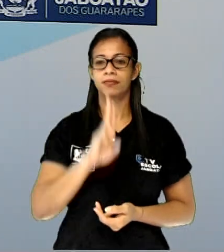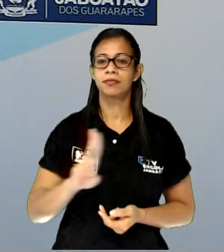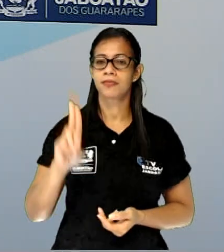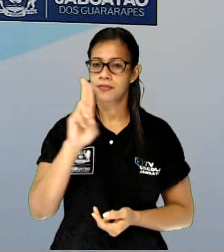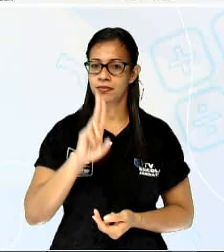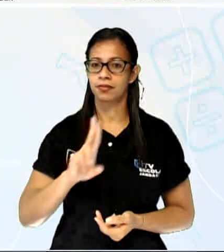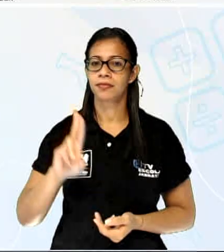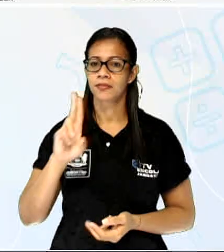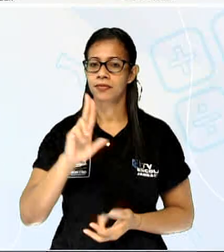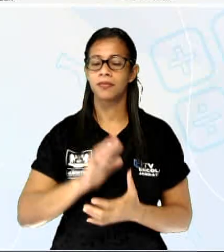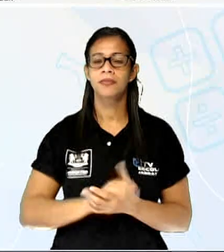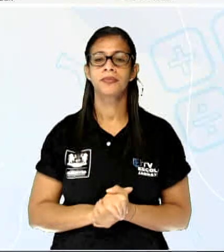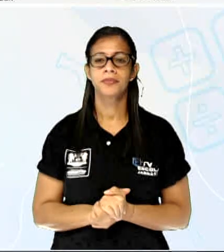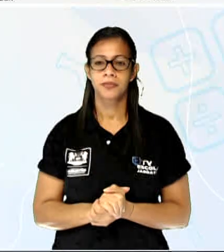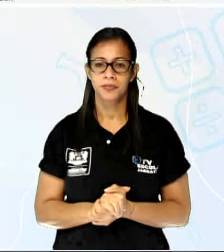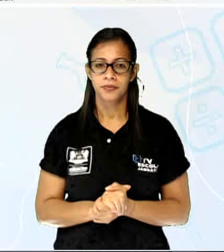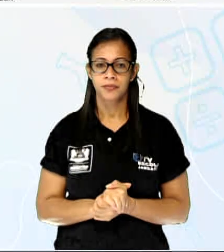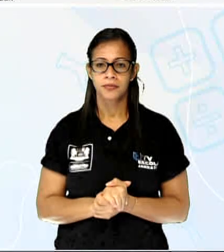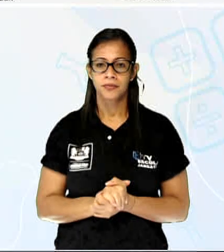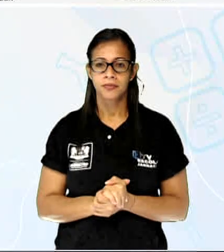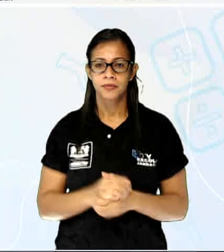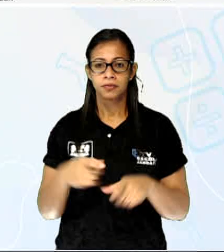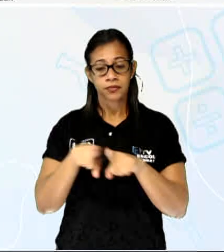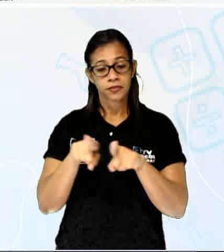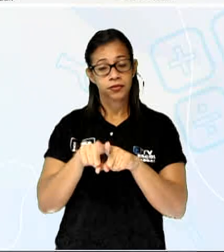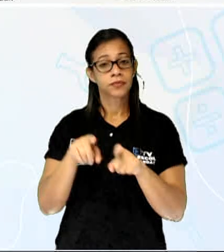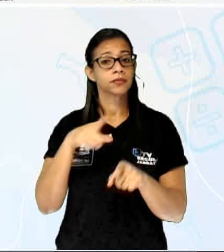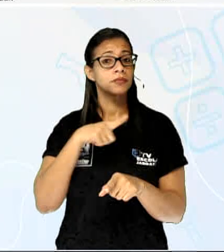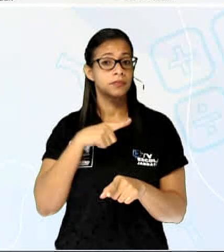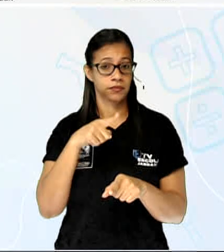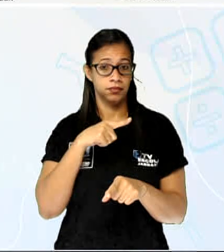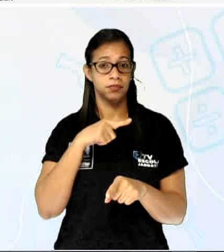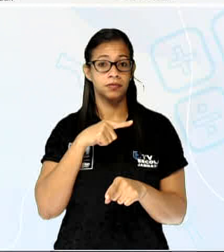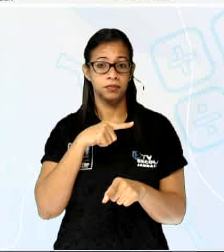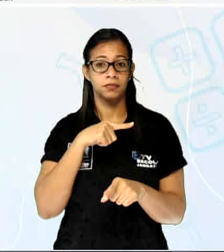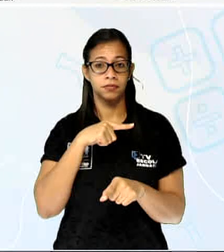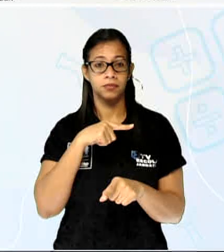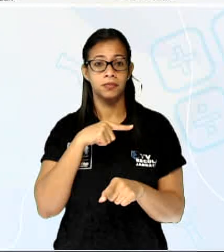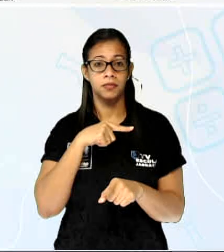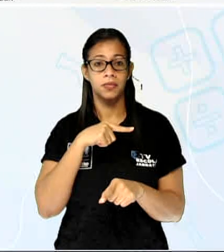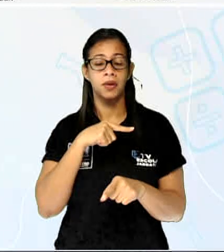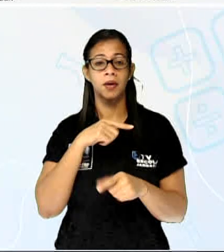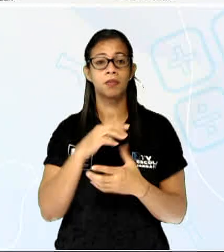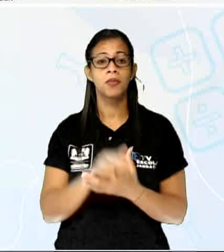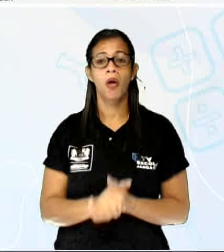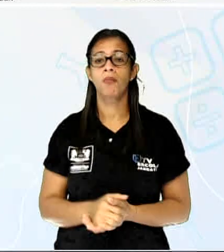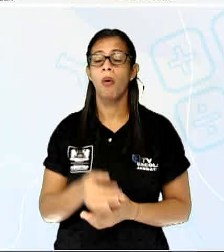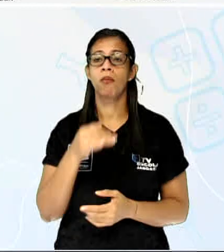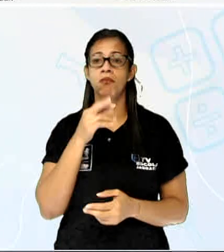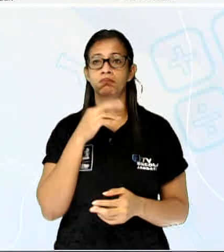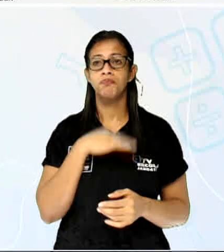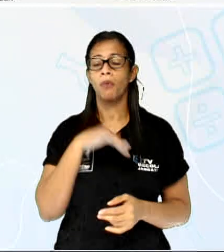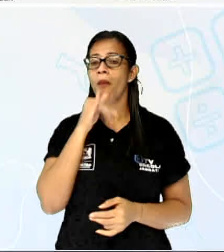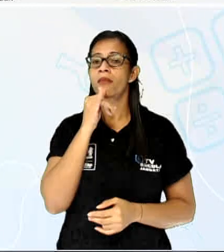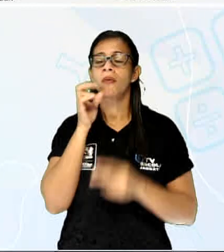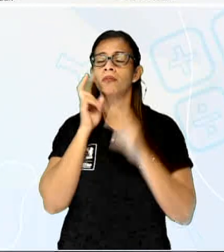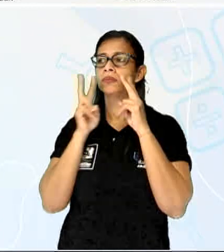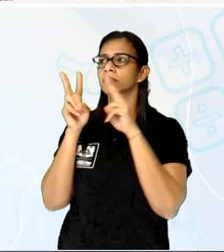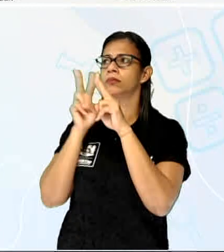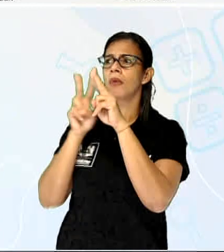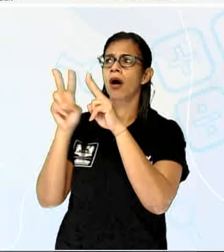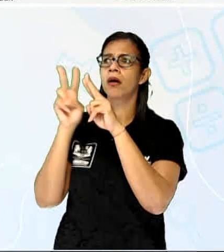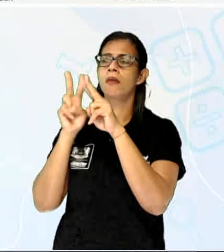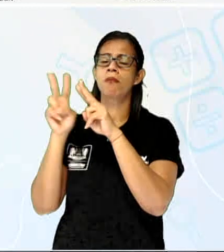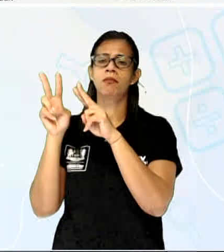Aqui a gente tem a câmera. A gente tem a câmera fotográfica, a gente tem